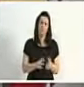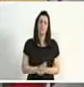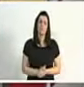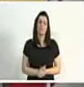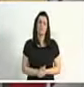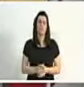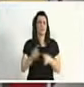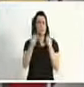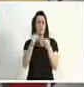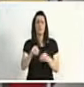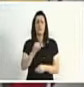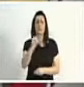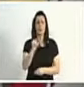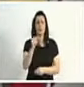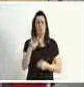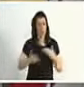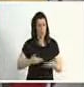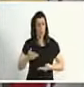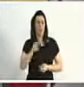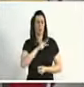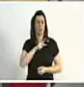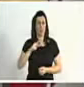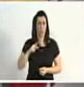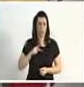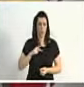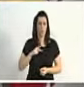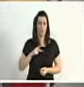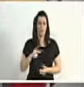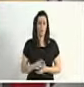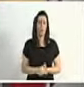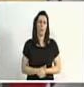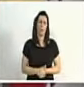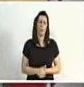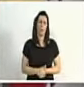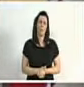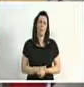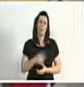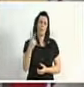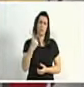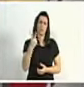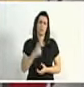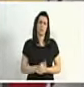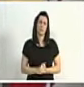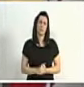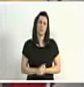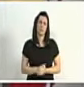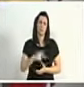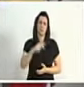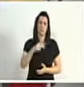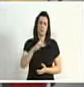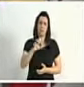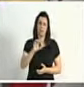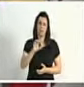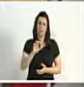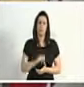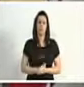Isso prejudicará a prestação dos serviços públicos ao país. 2. A PEC